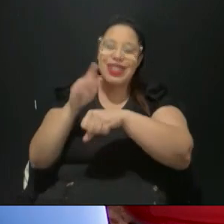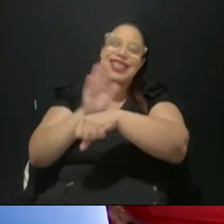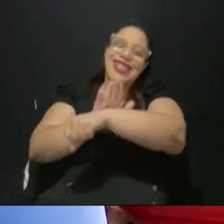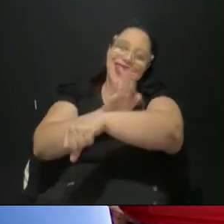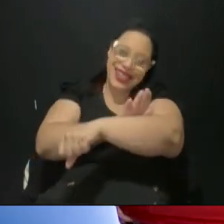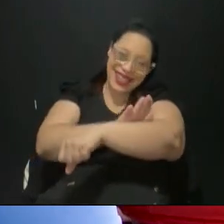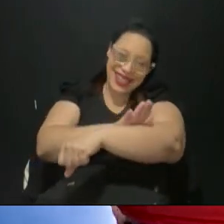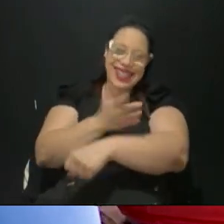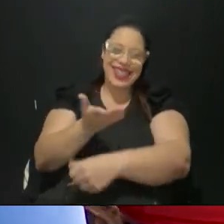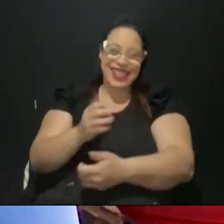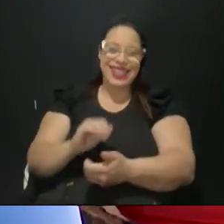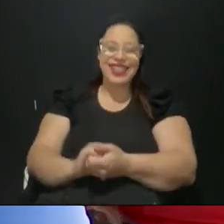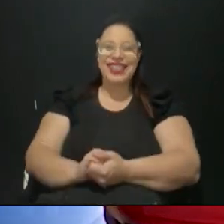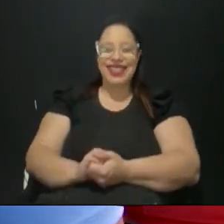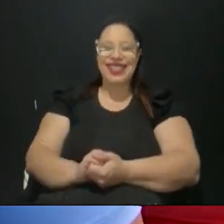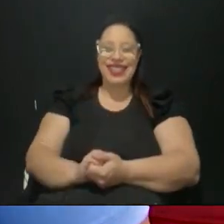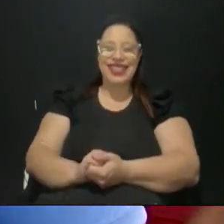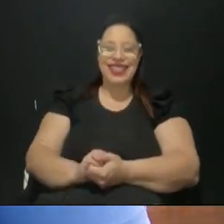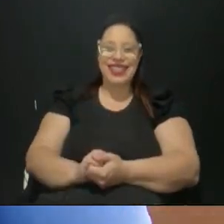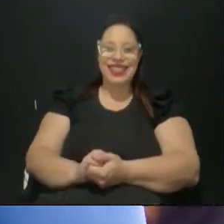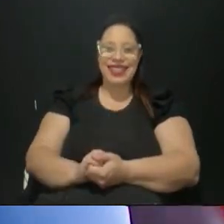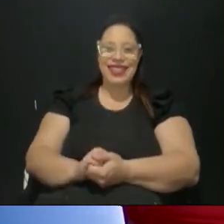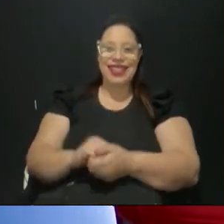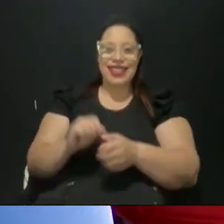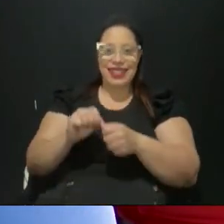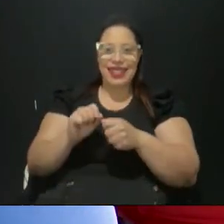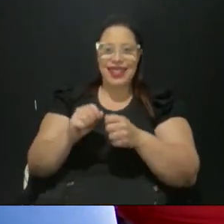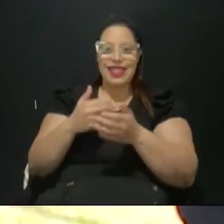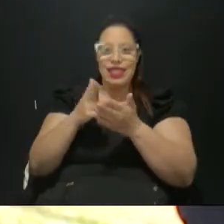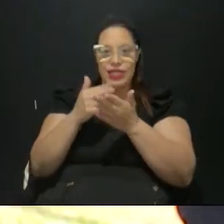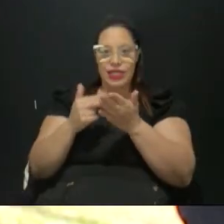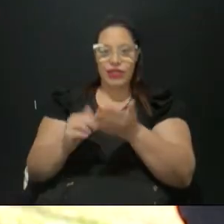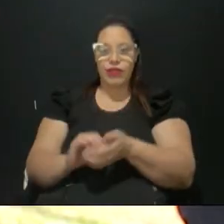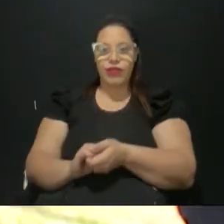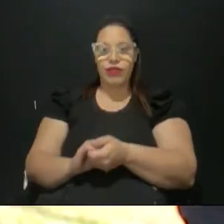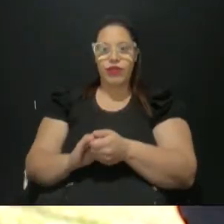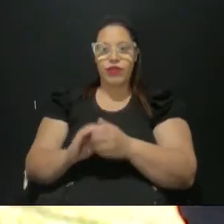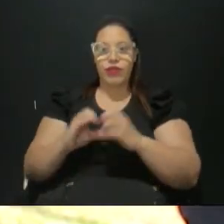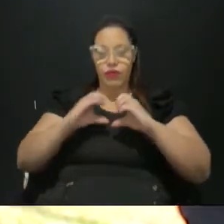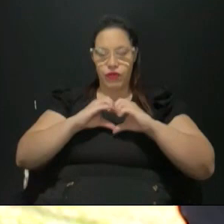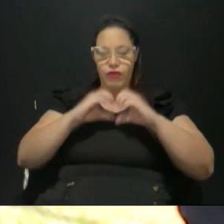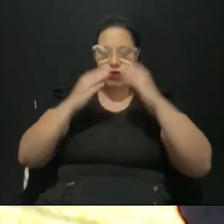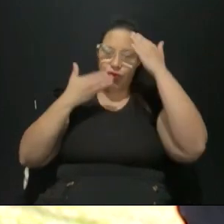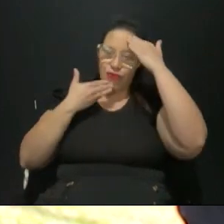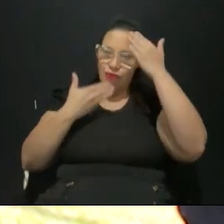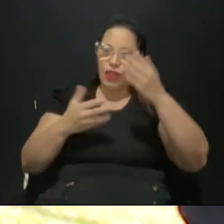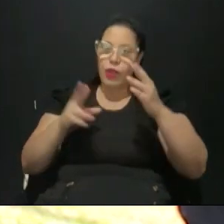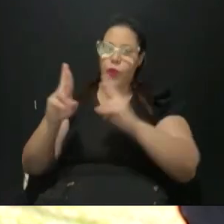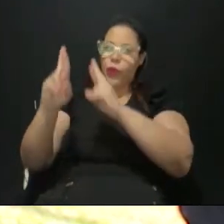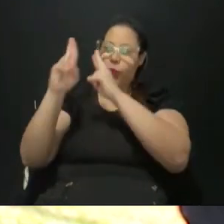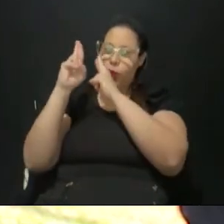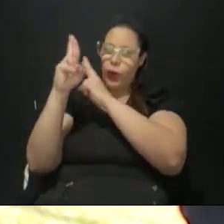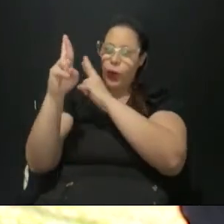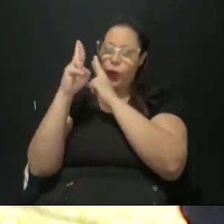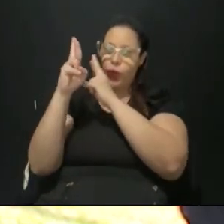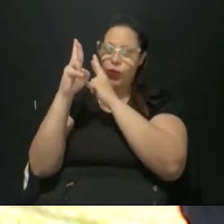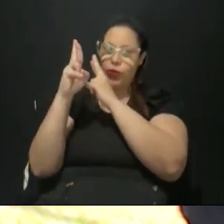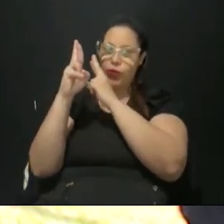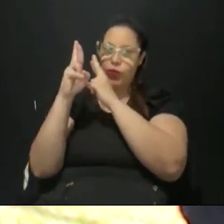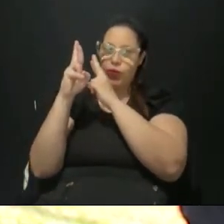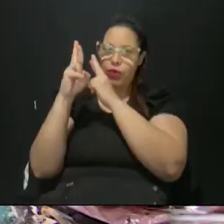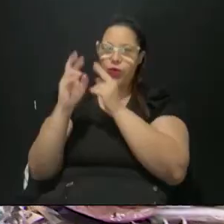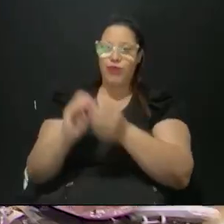pouco a gente e a gente fez as frases amor gratidão esperança e